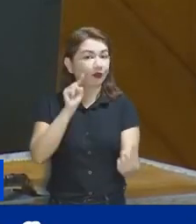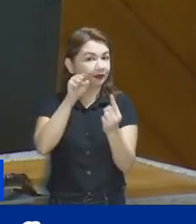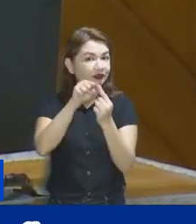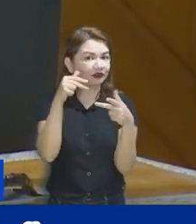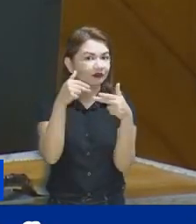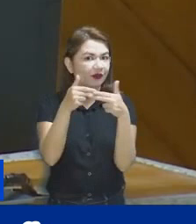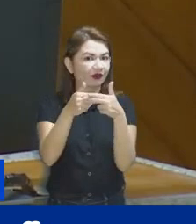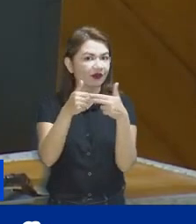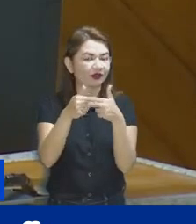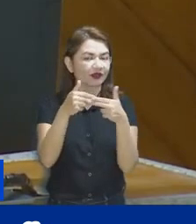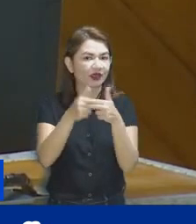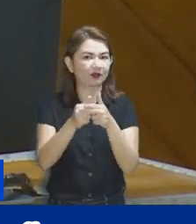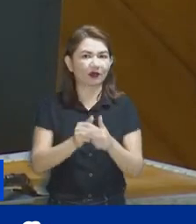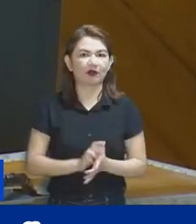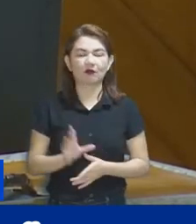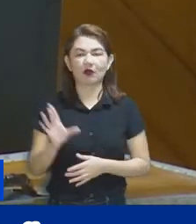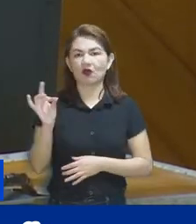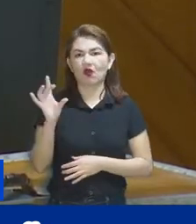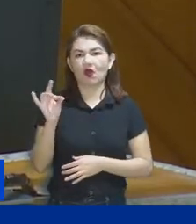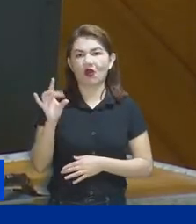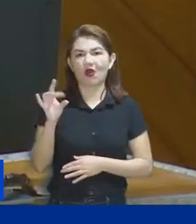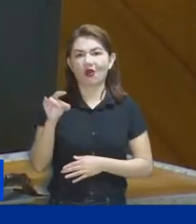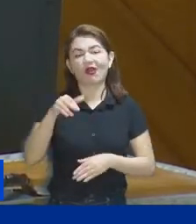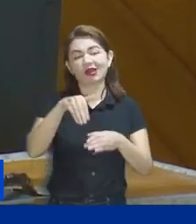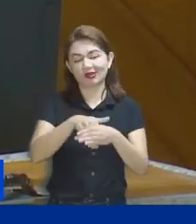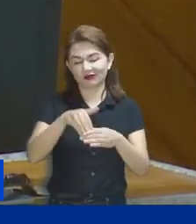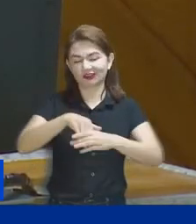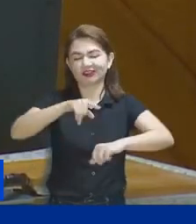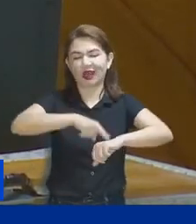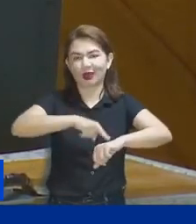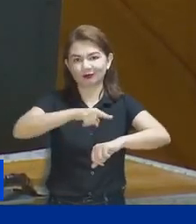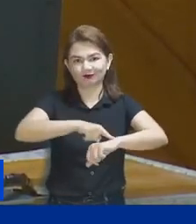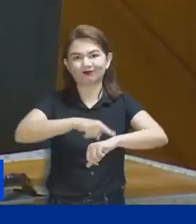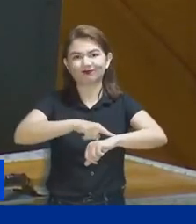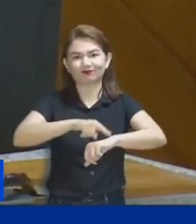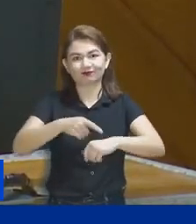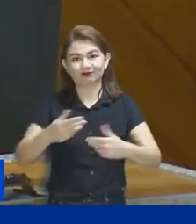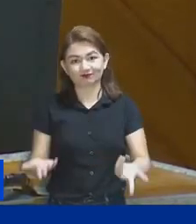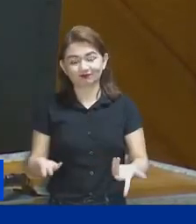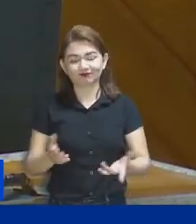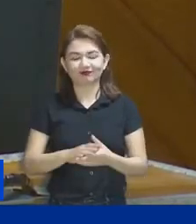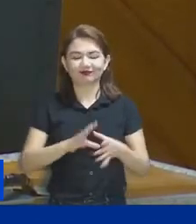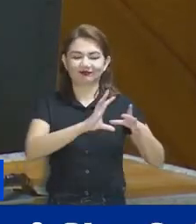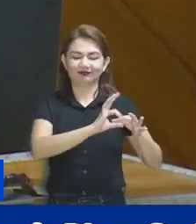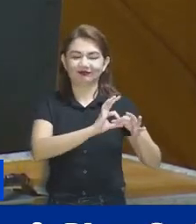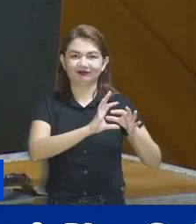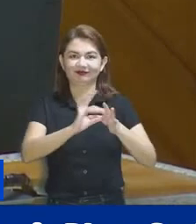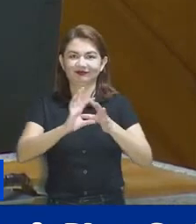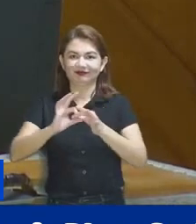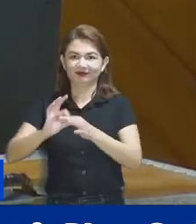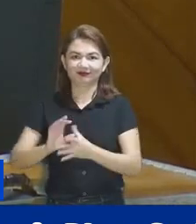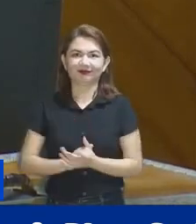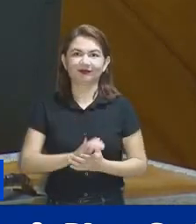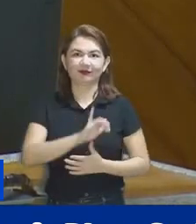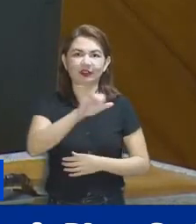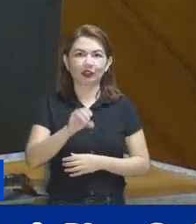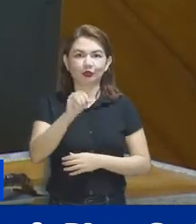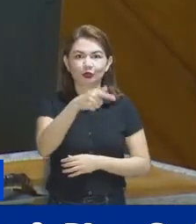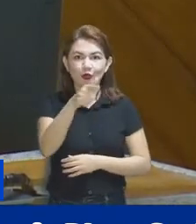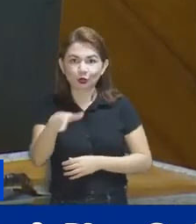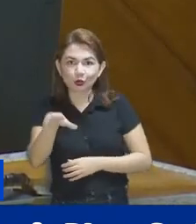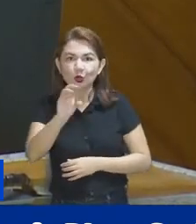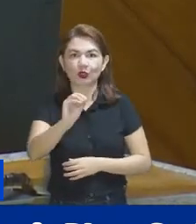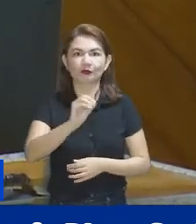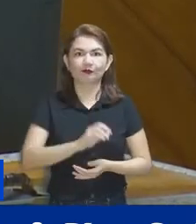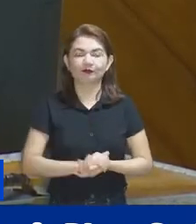usadas como cola na votação. Nesse contexto, afirmou que João